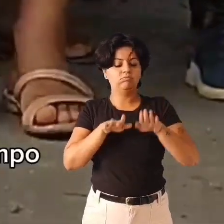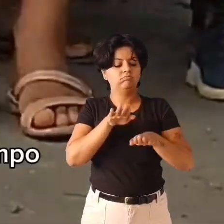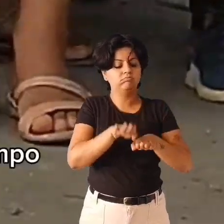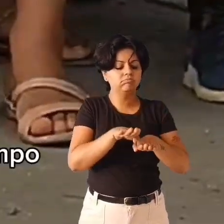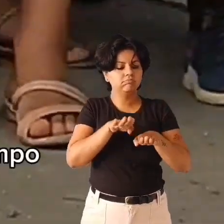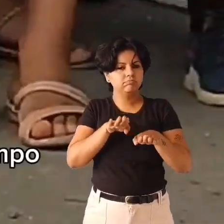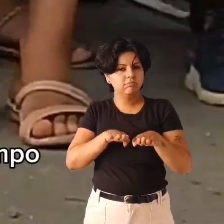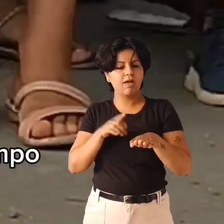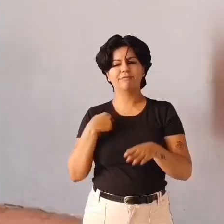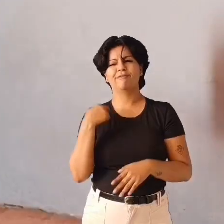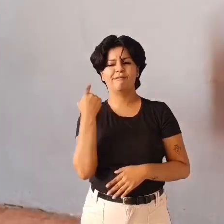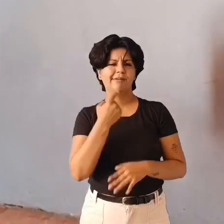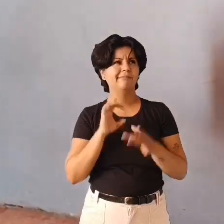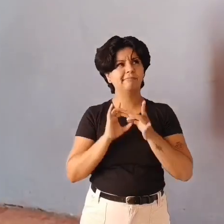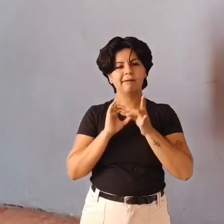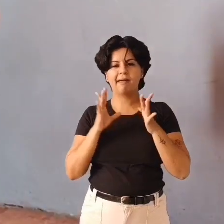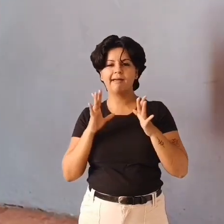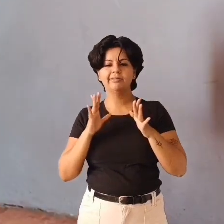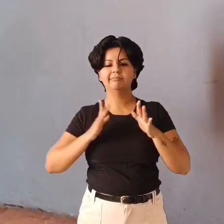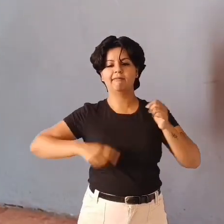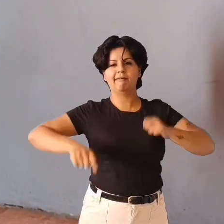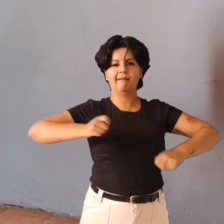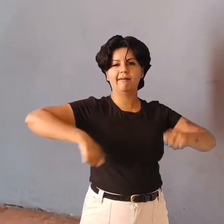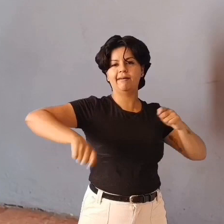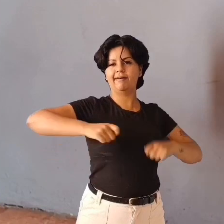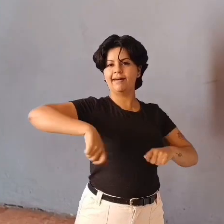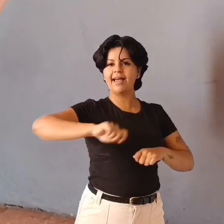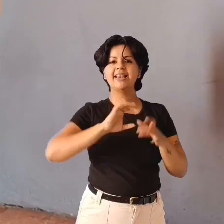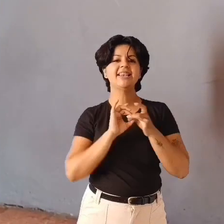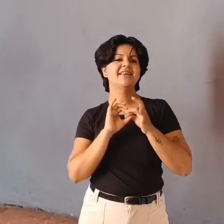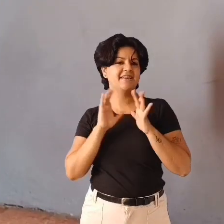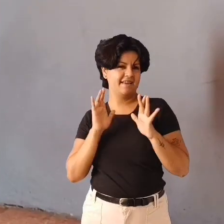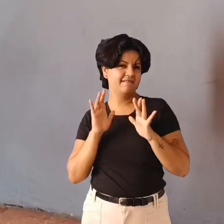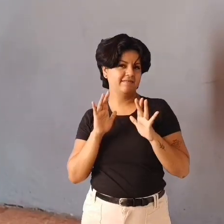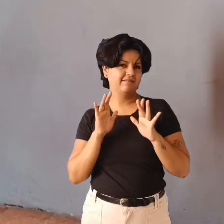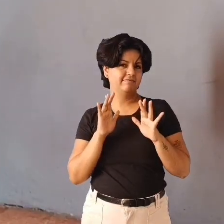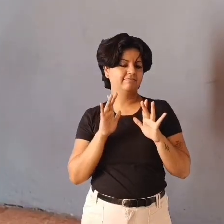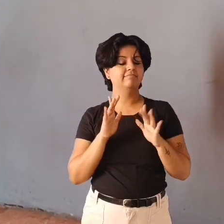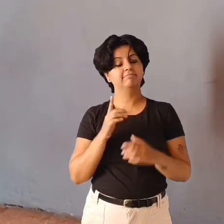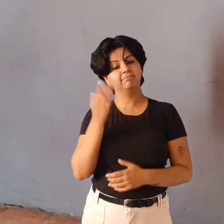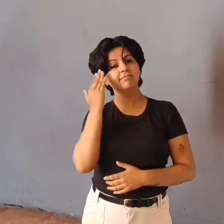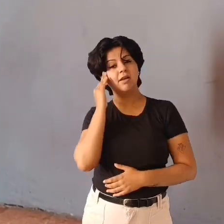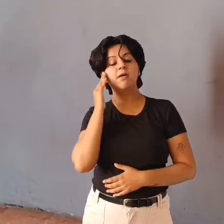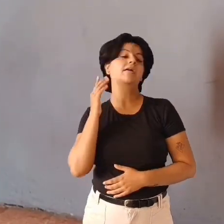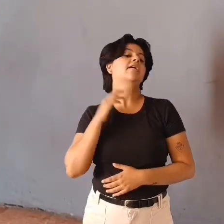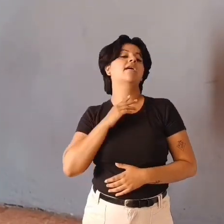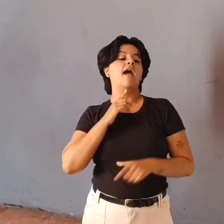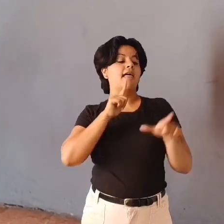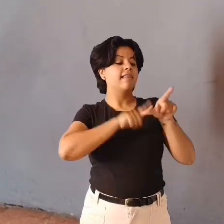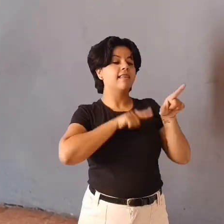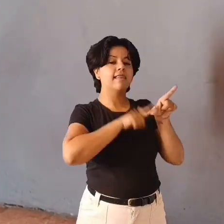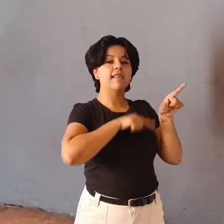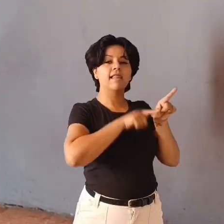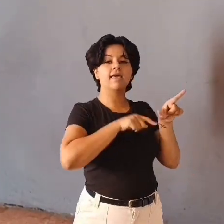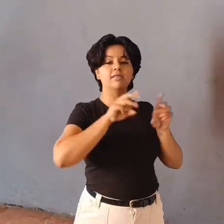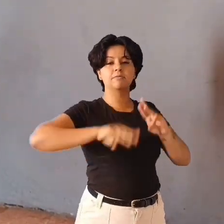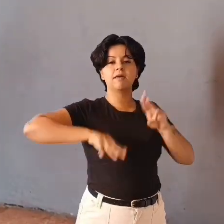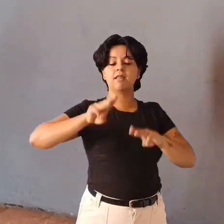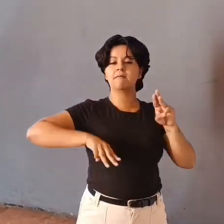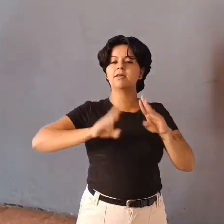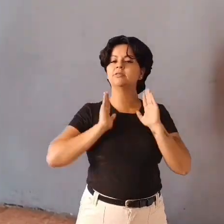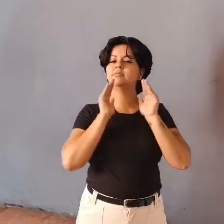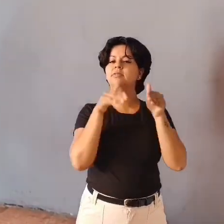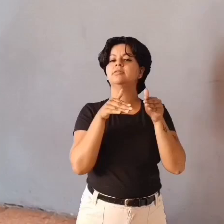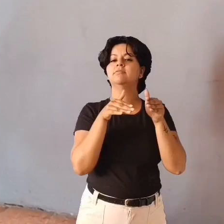pé, arrastando o pé todo o tempo. Nós não, nós já dançamos mais o carimbó do que o próprio marabaixo. E as nossas letras de